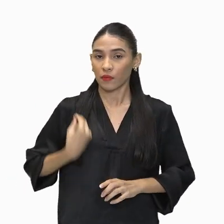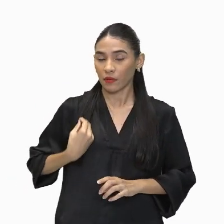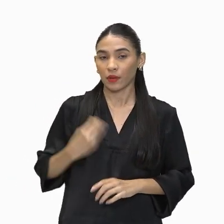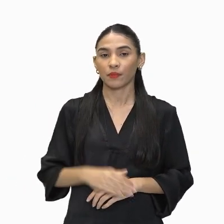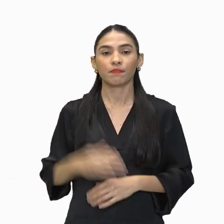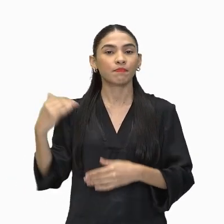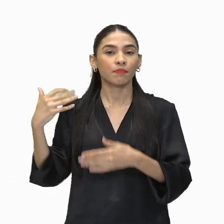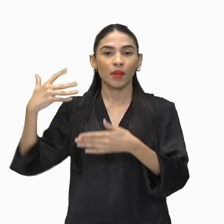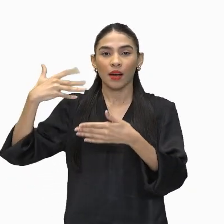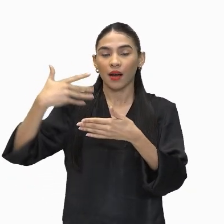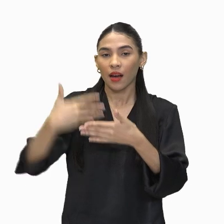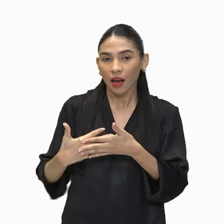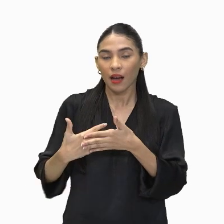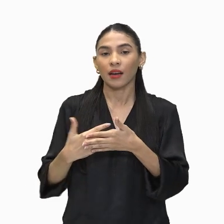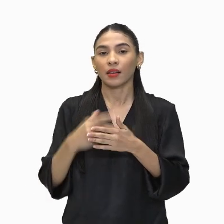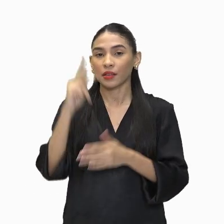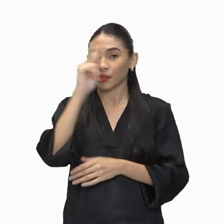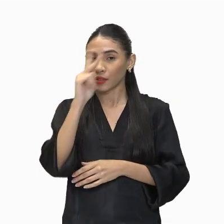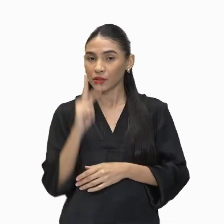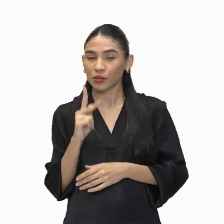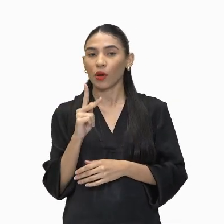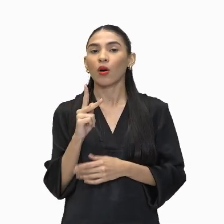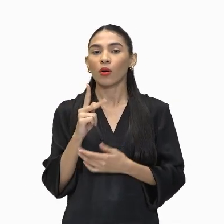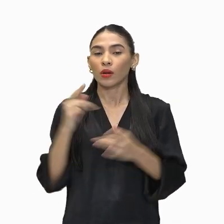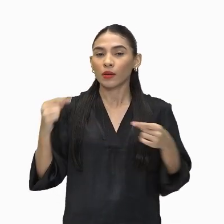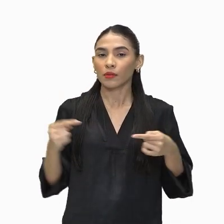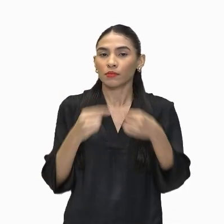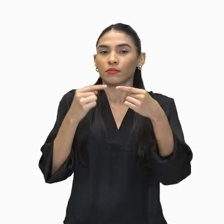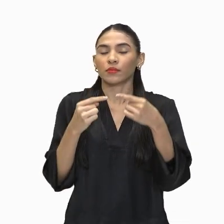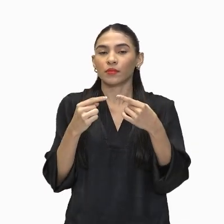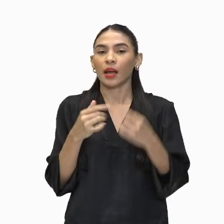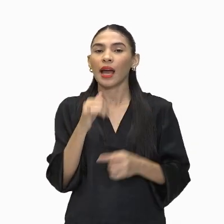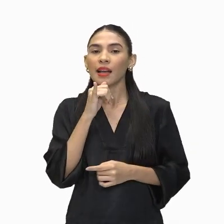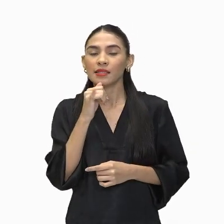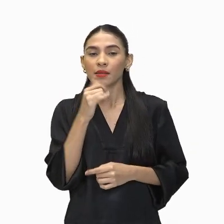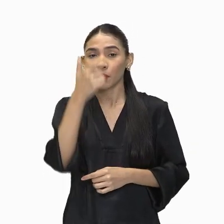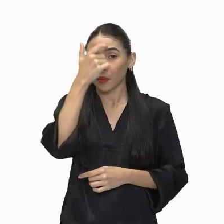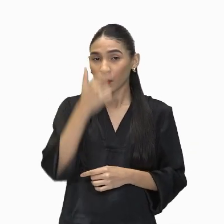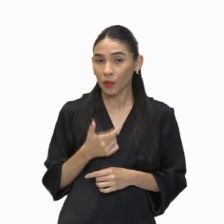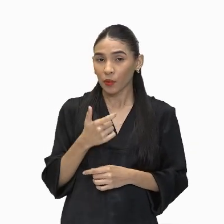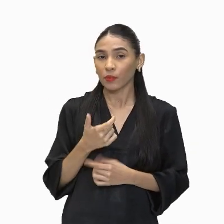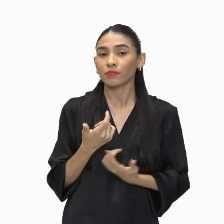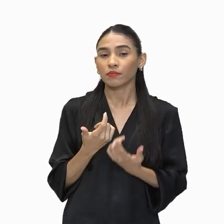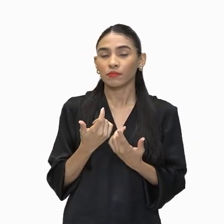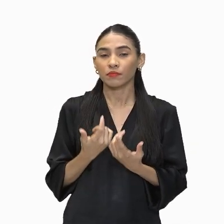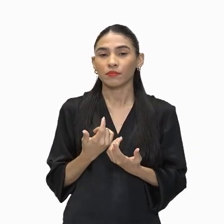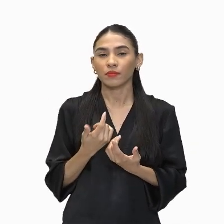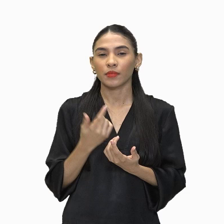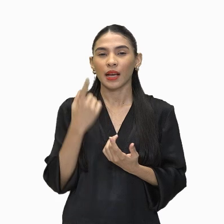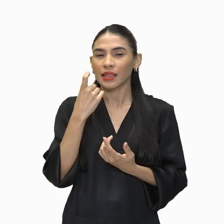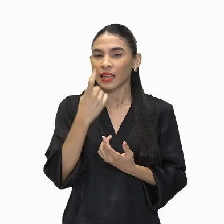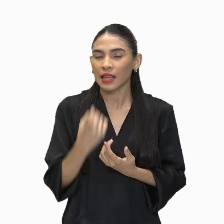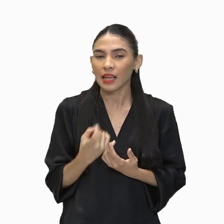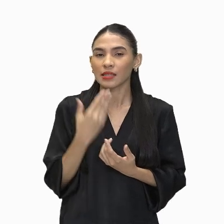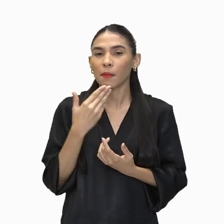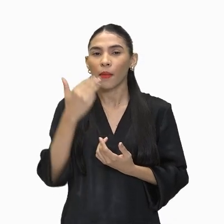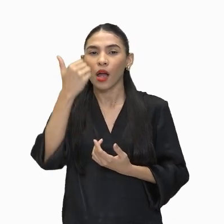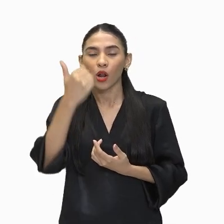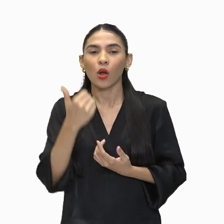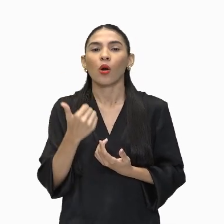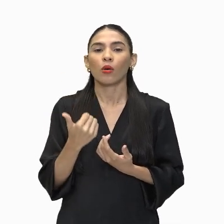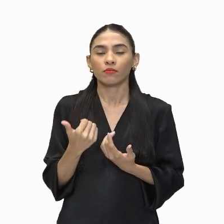trajetória literária do poeta se mescla com a do homem que, na busca por melhores condições de vida e